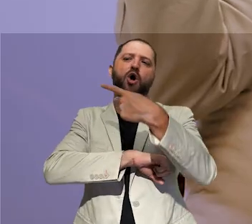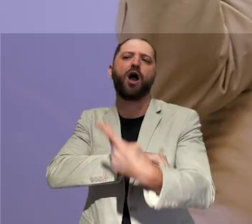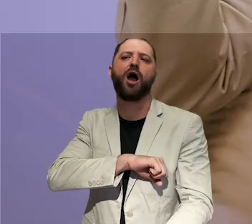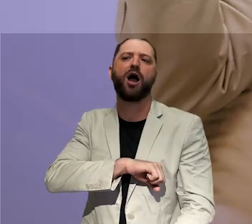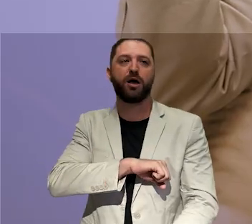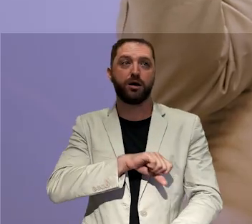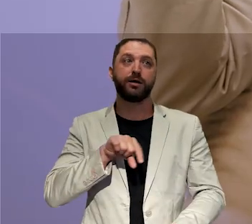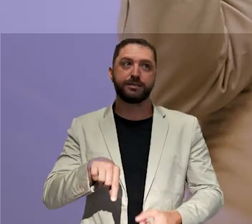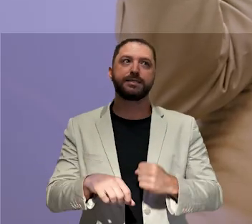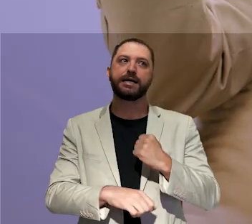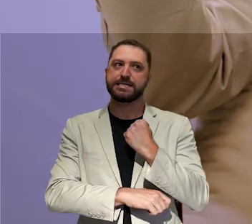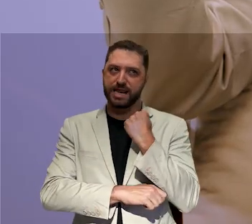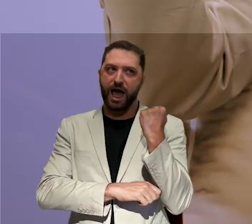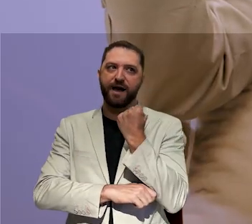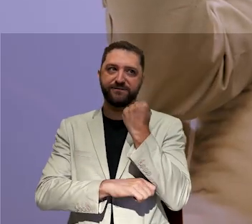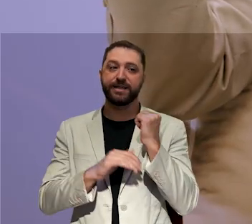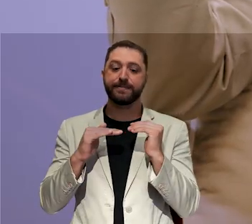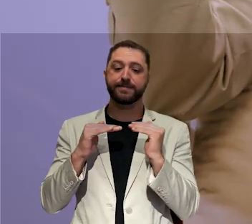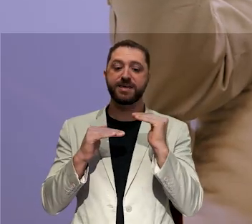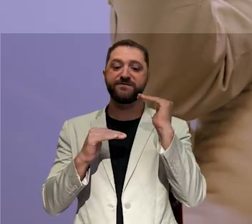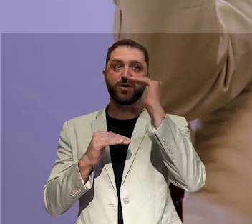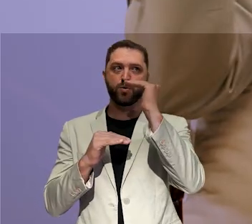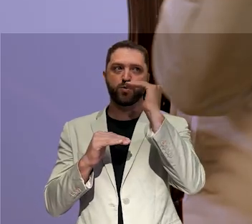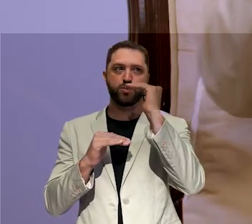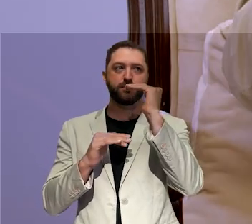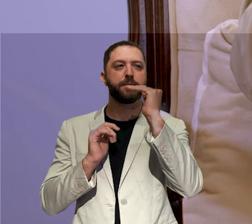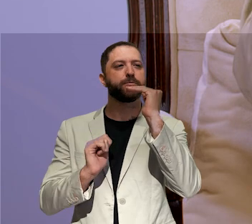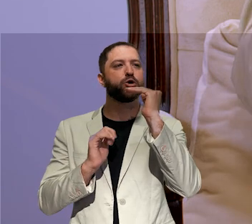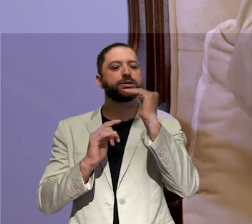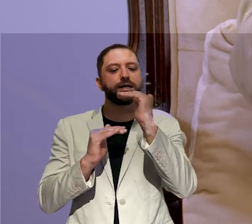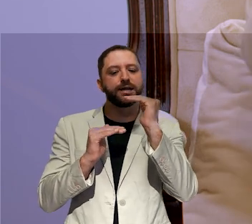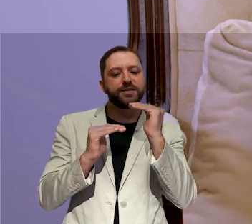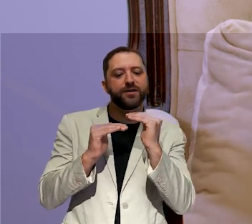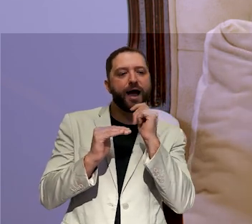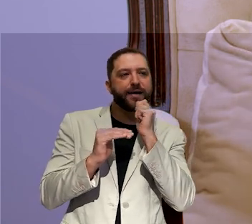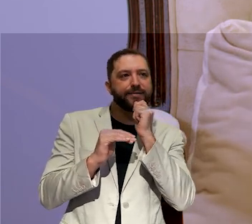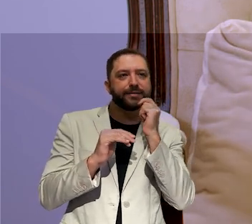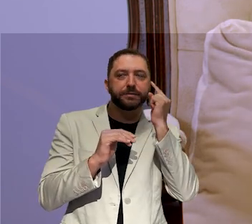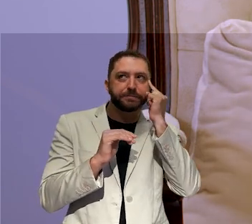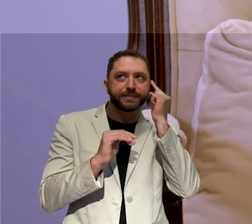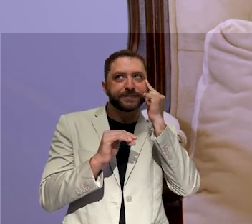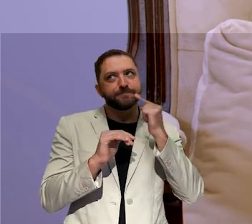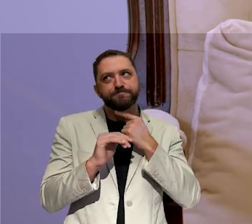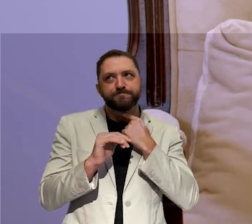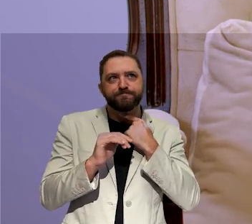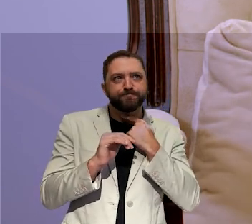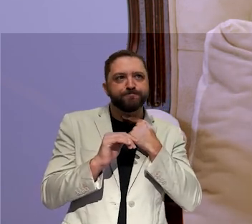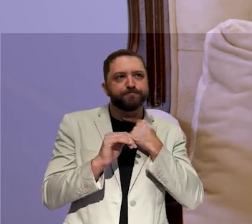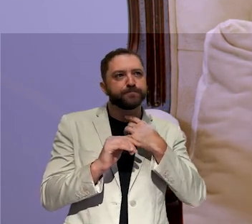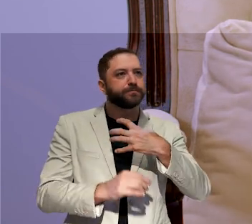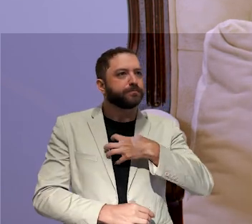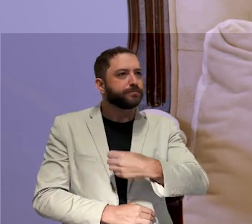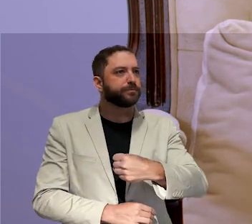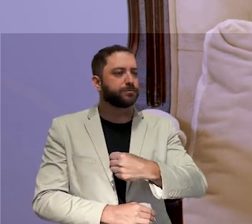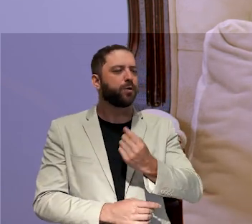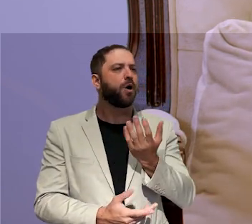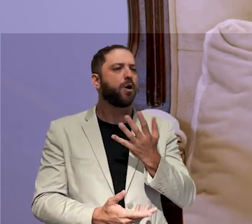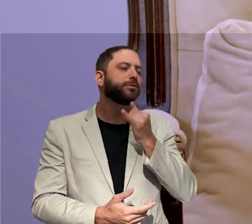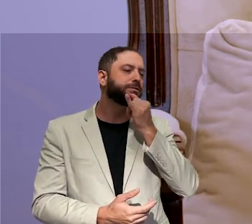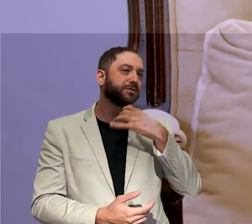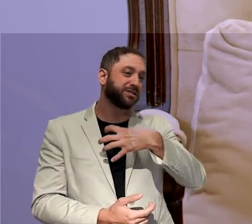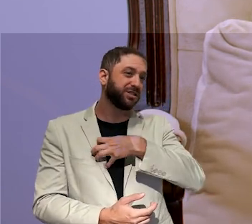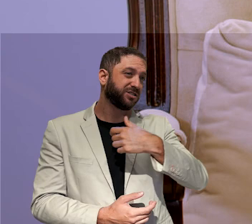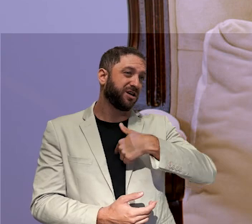por exemplo, né? Que tem um estado de gravidade. Mas ela pode estar alimentando em algum nível um sentimento